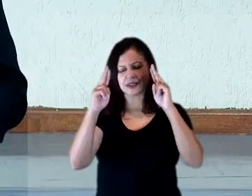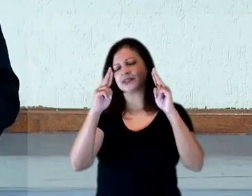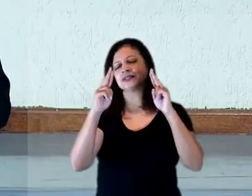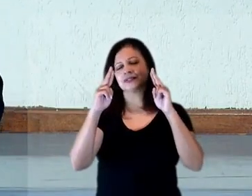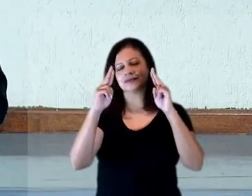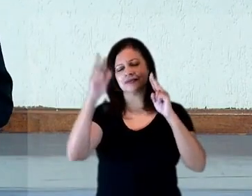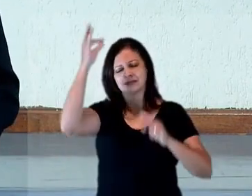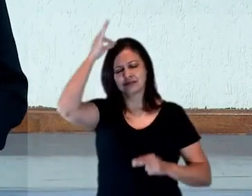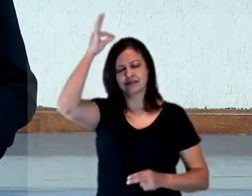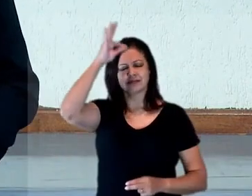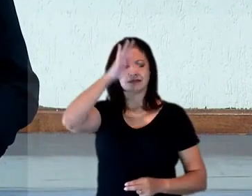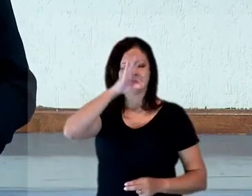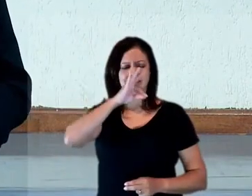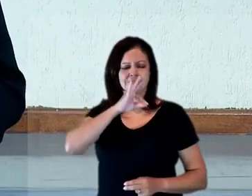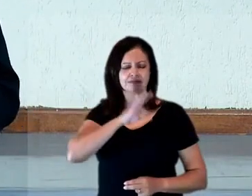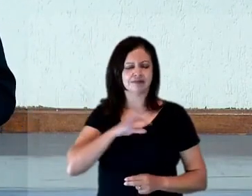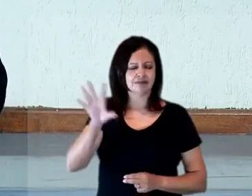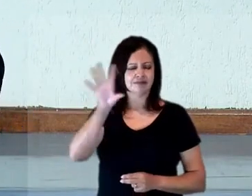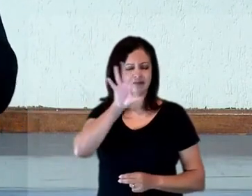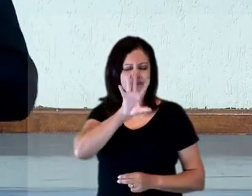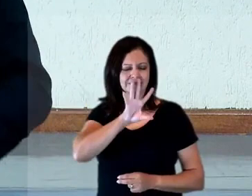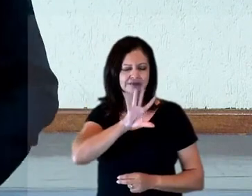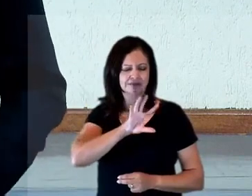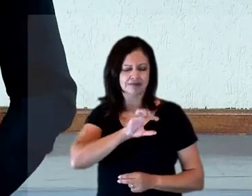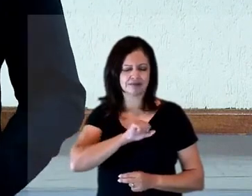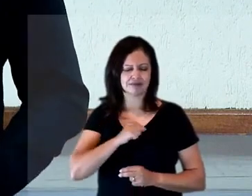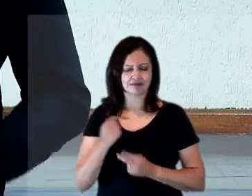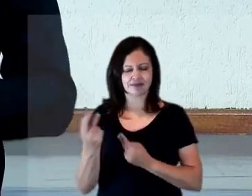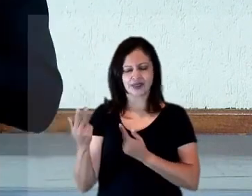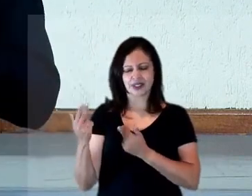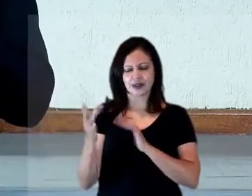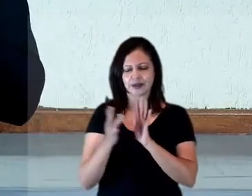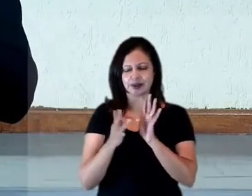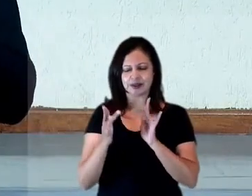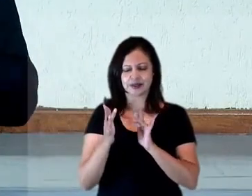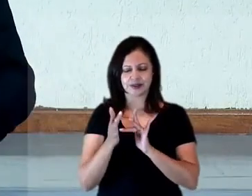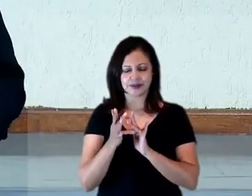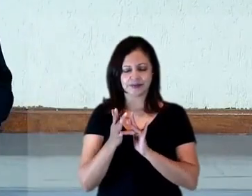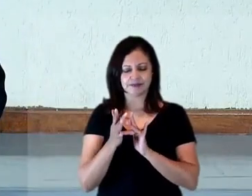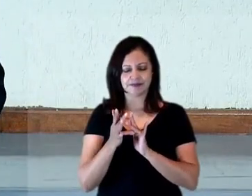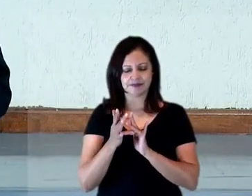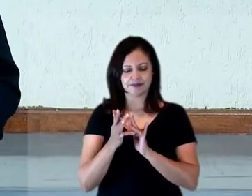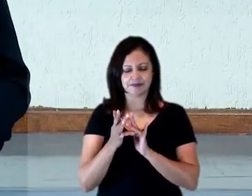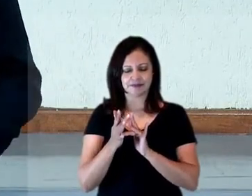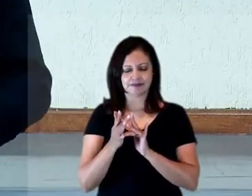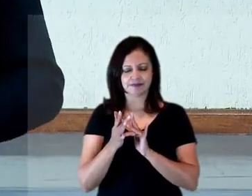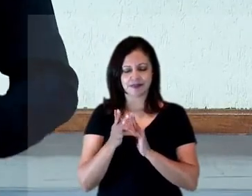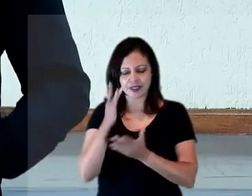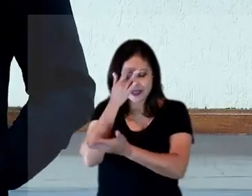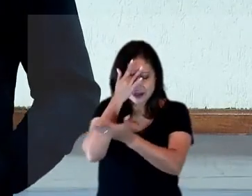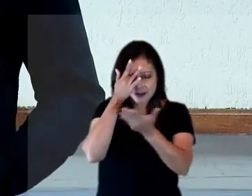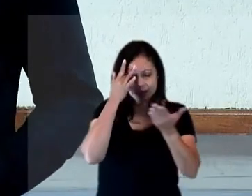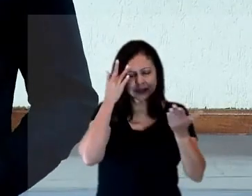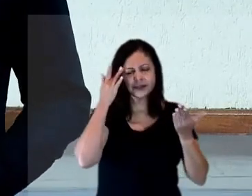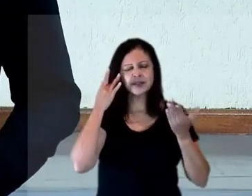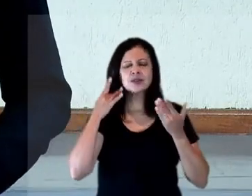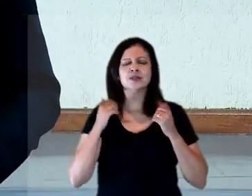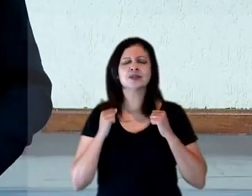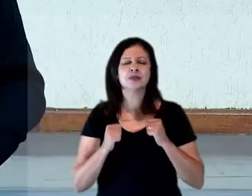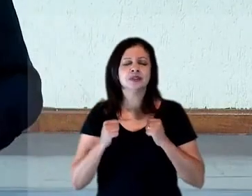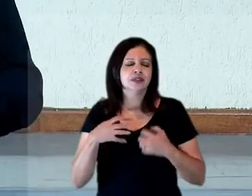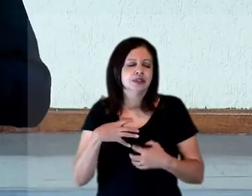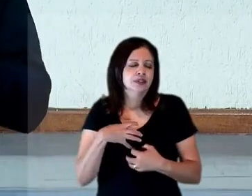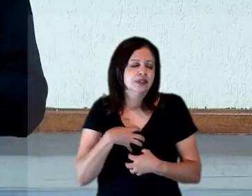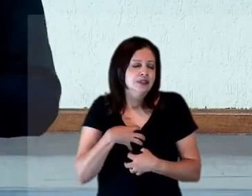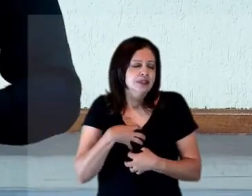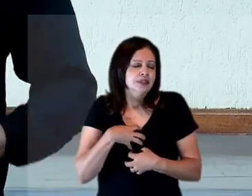em verdade a cada um, como Cristo nos amou. Que nessa noite a tua igreja possa desfrutar do teu amor, ó Pai, uma vez mais,